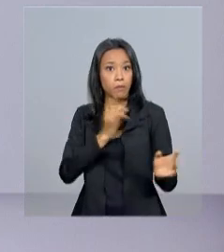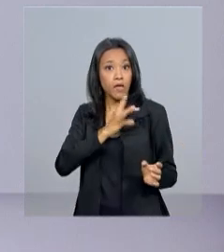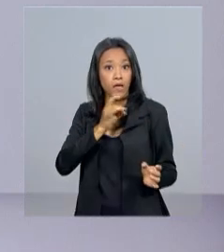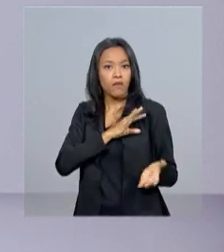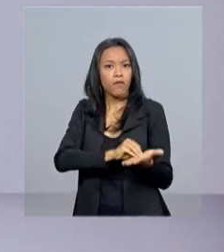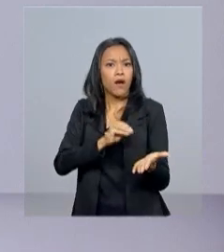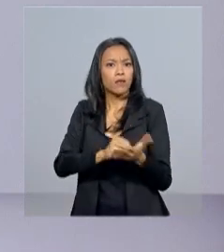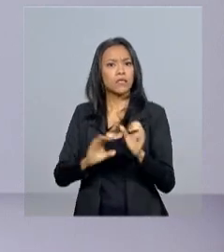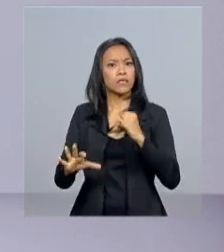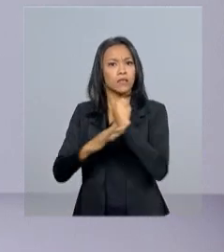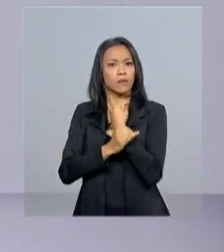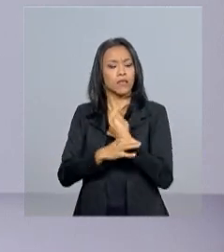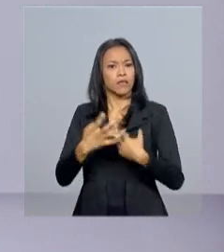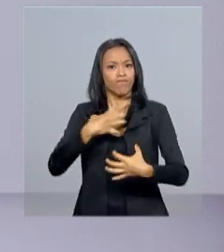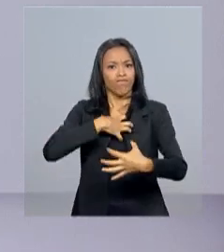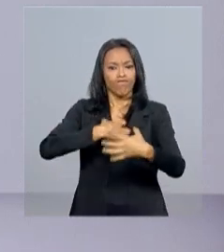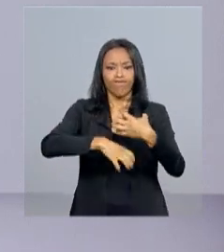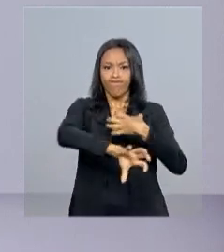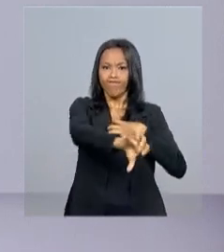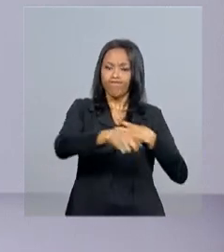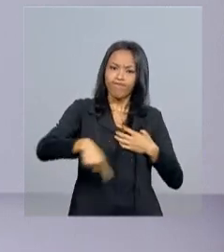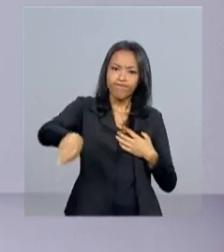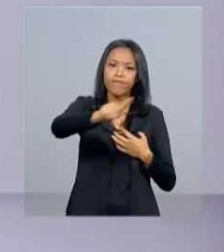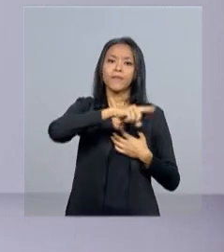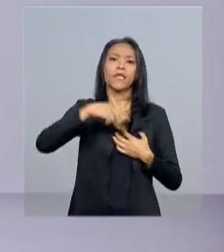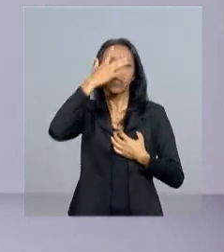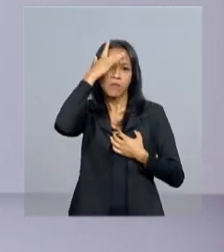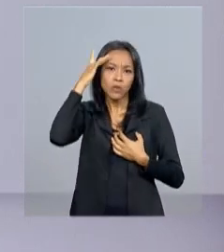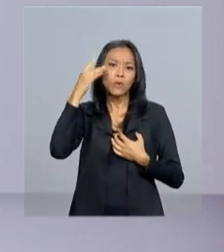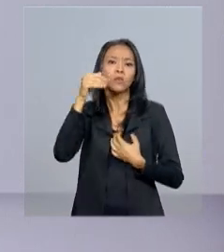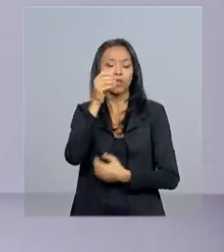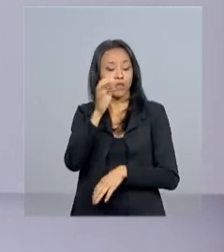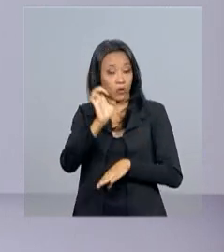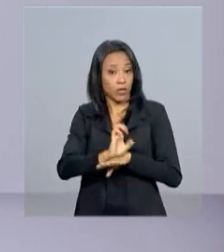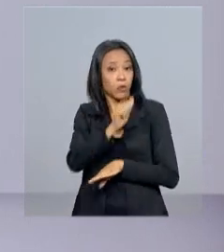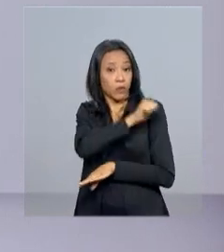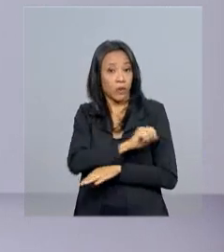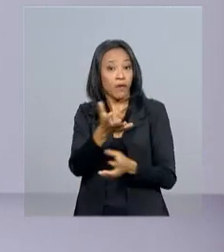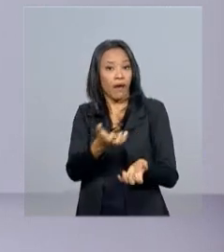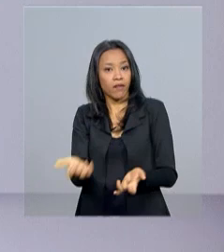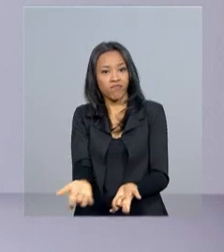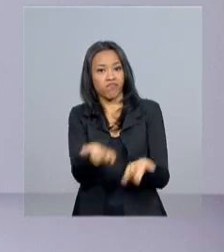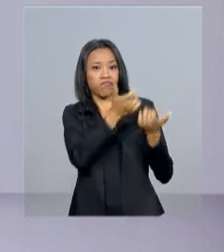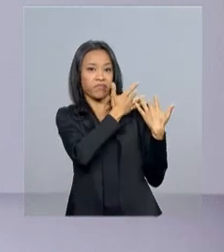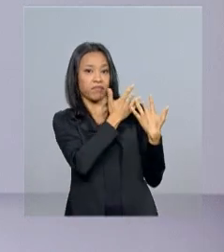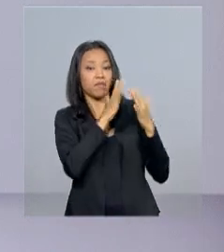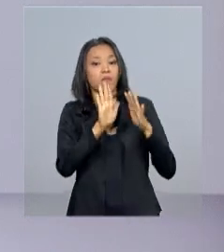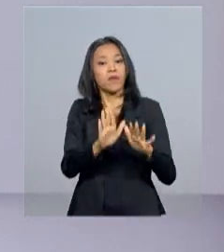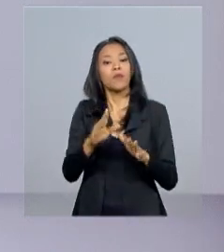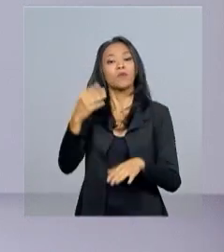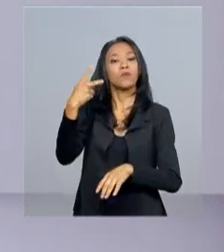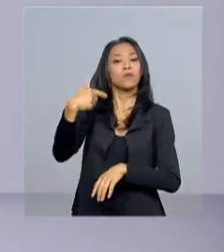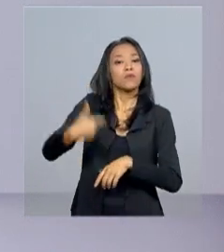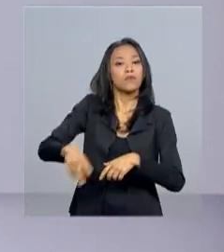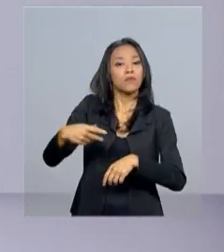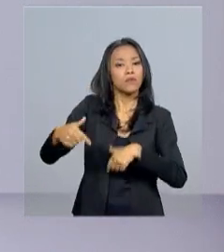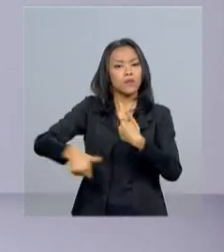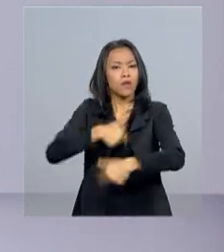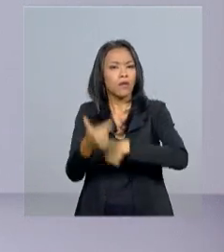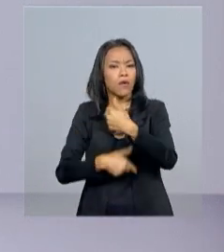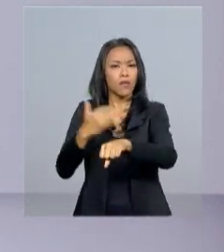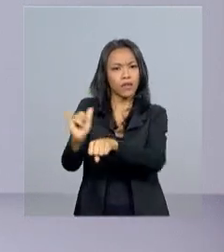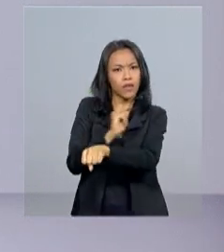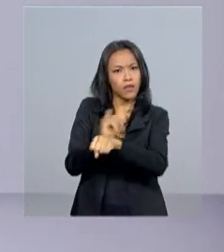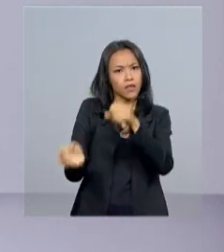insegurança são sentimentos que os moradores do Rio de Janeiro querem deixar para trás. E o plano estratégico criado pelo Gabinete de